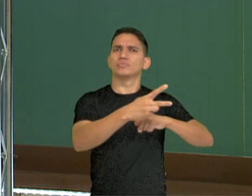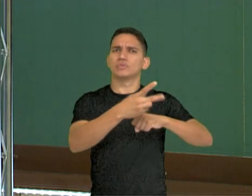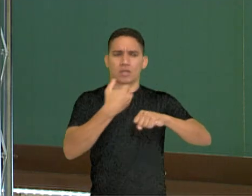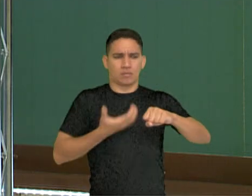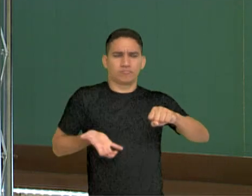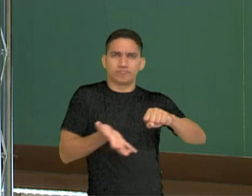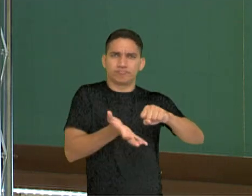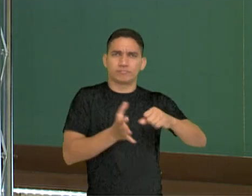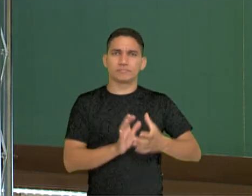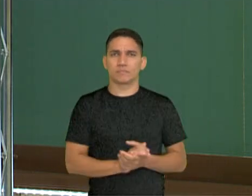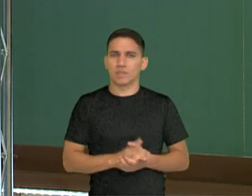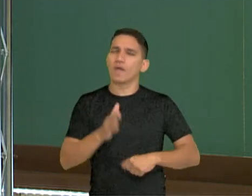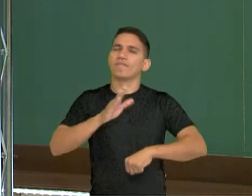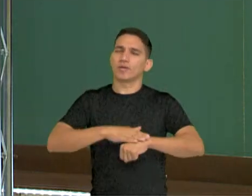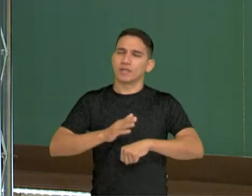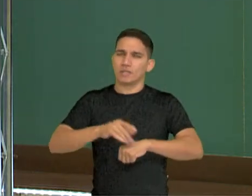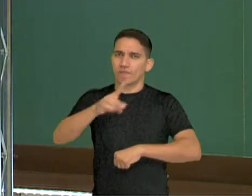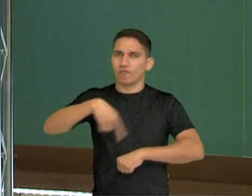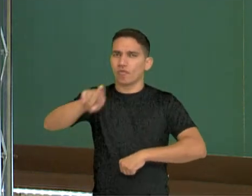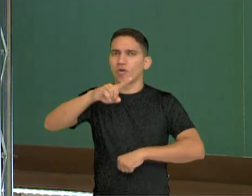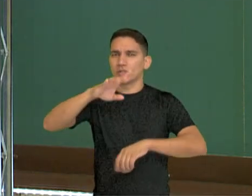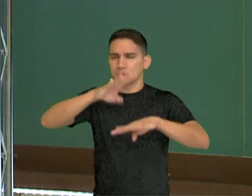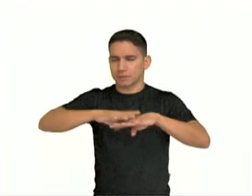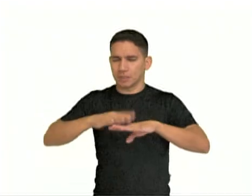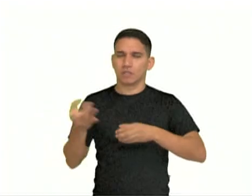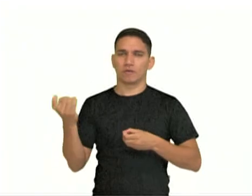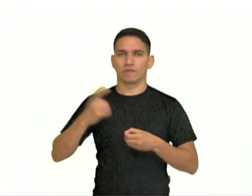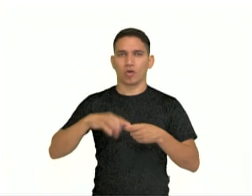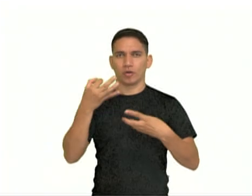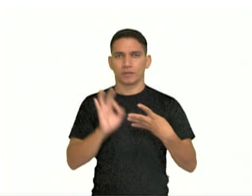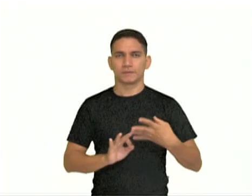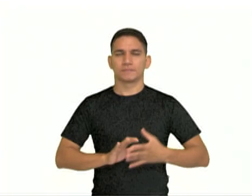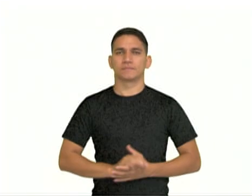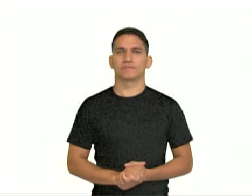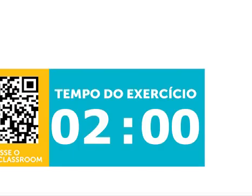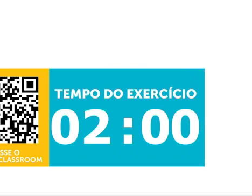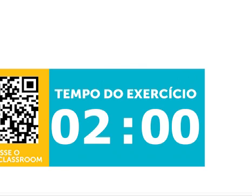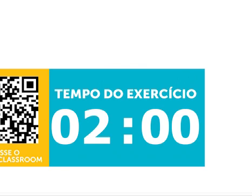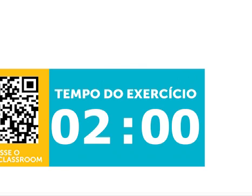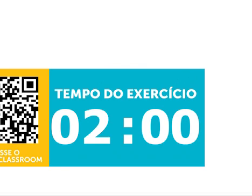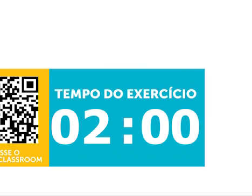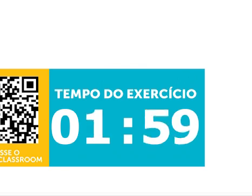sobre a bola? Eu vou dar um tempinho para vocês aqui, daqui a pouco a gente volta para responder essa questão.